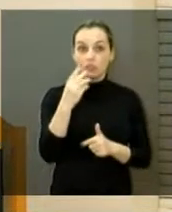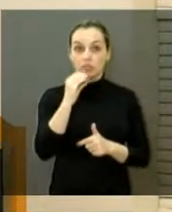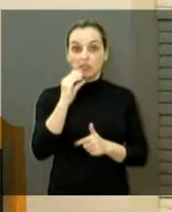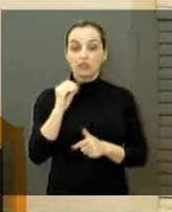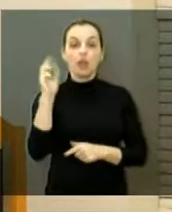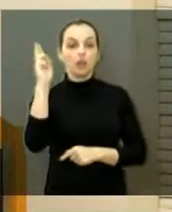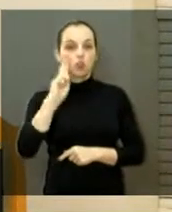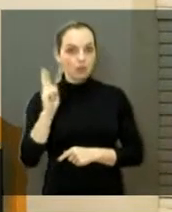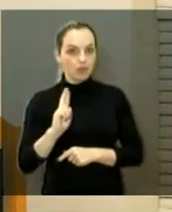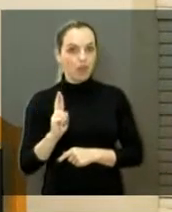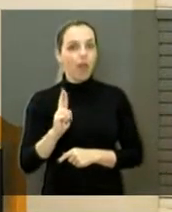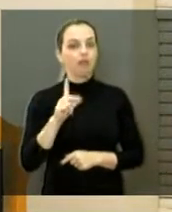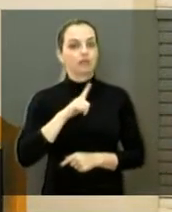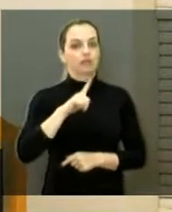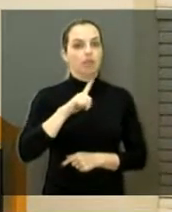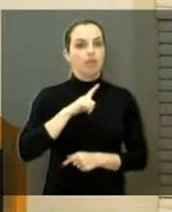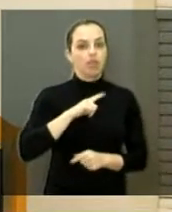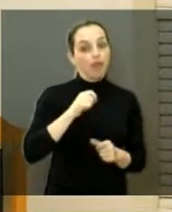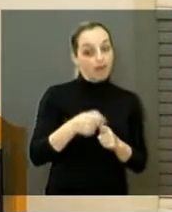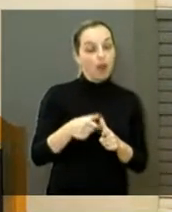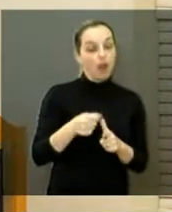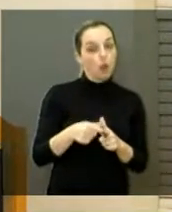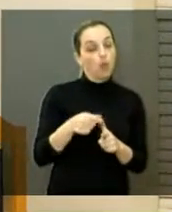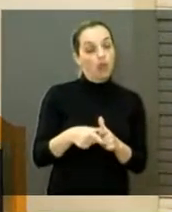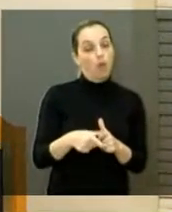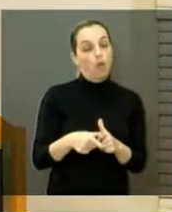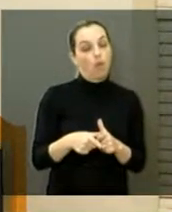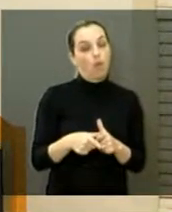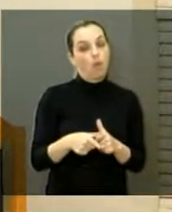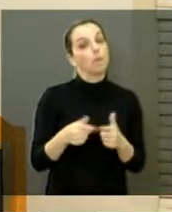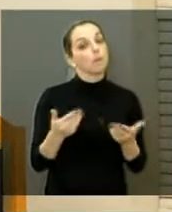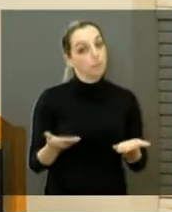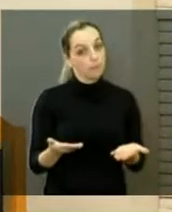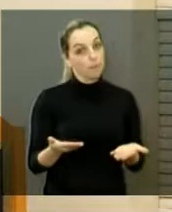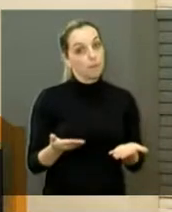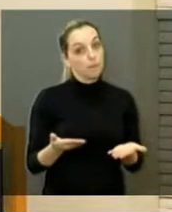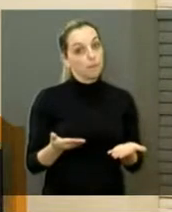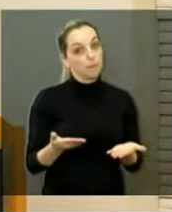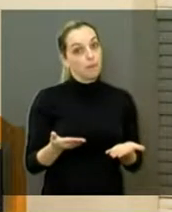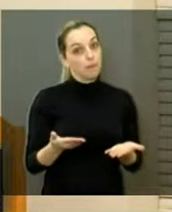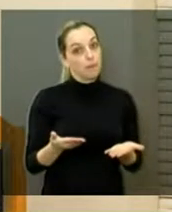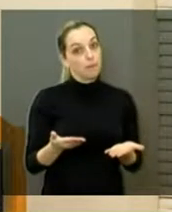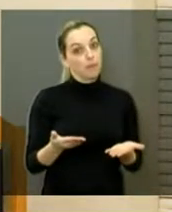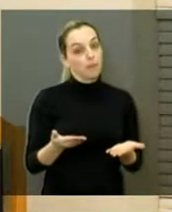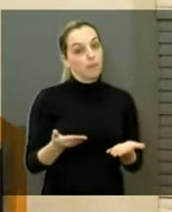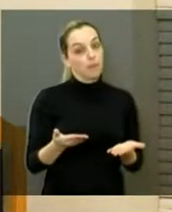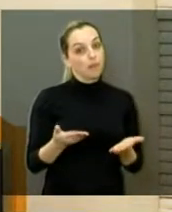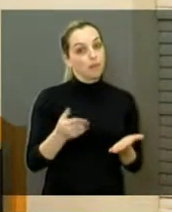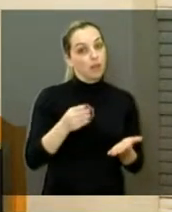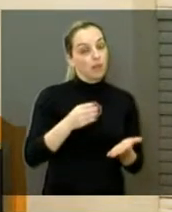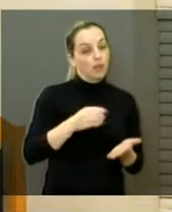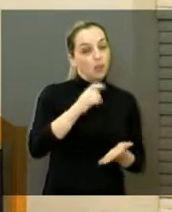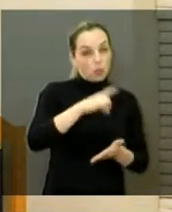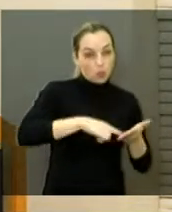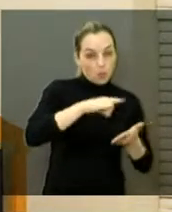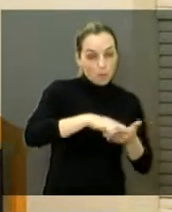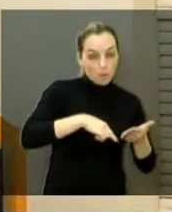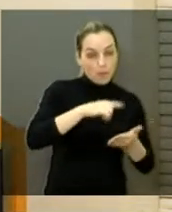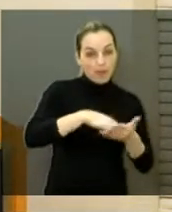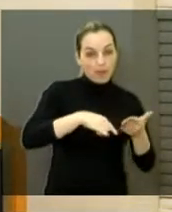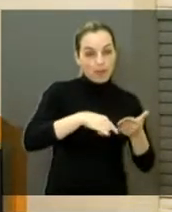Em casa alocada por 300 reais. Justo por Sani. Contrato de gaveta. Podia pegar fogo nessa gaveta,